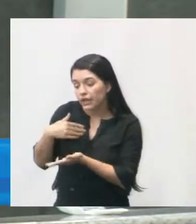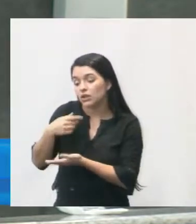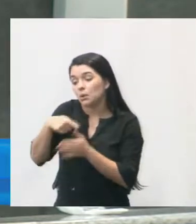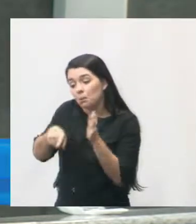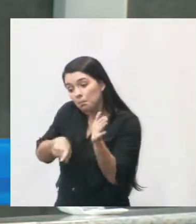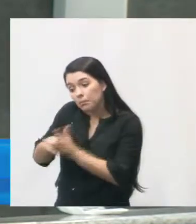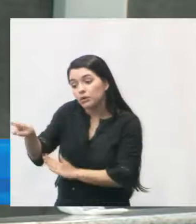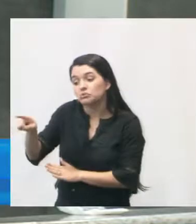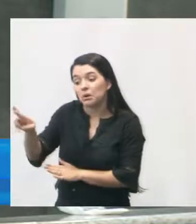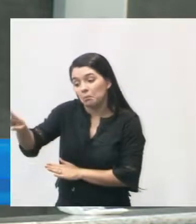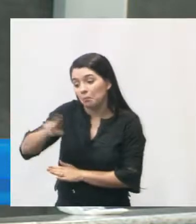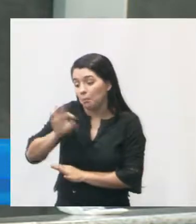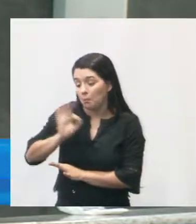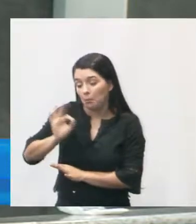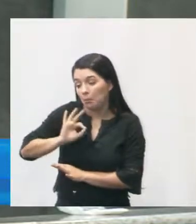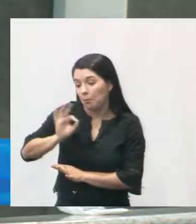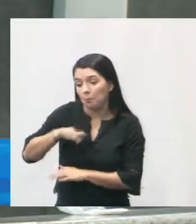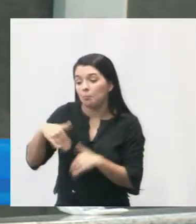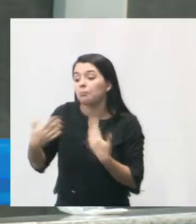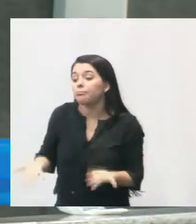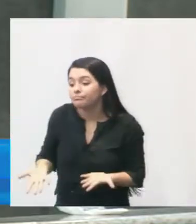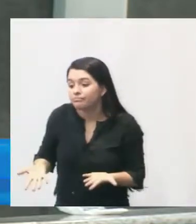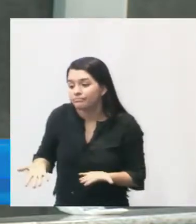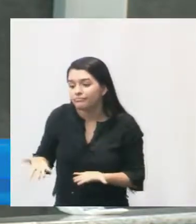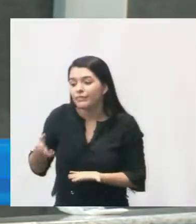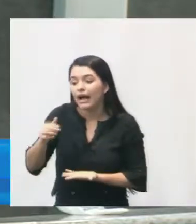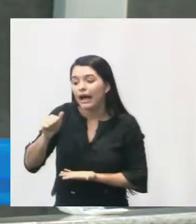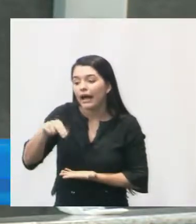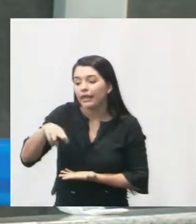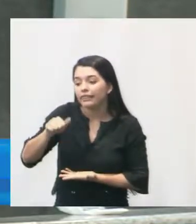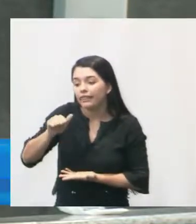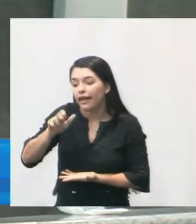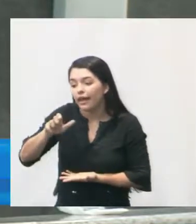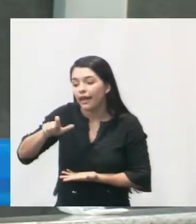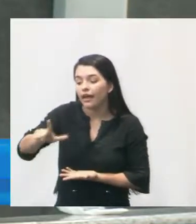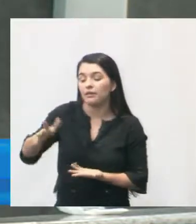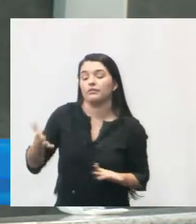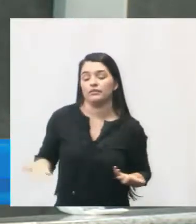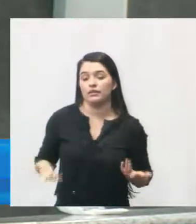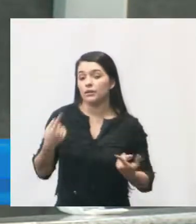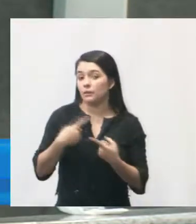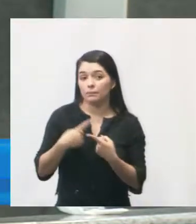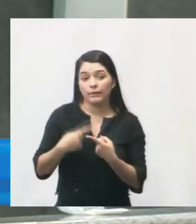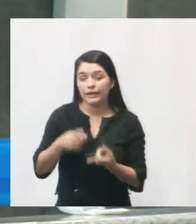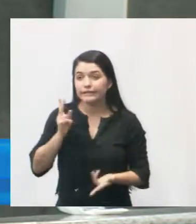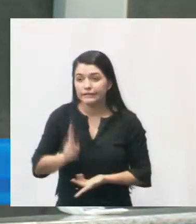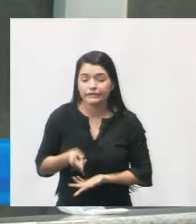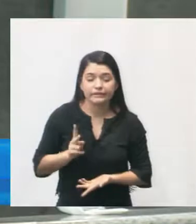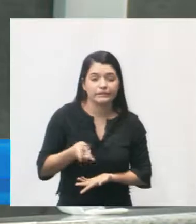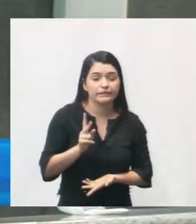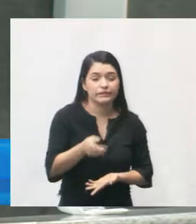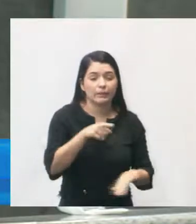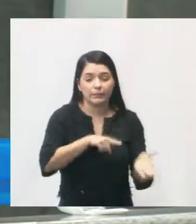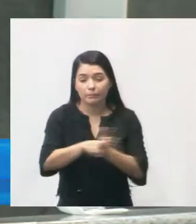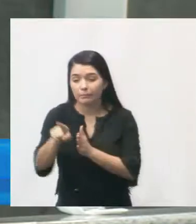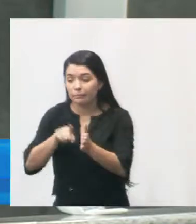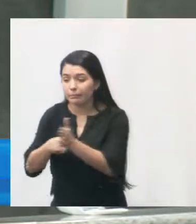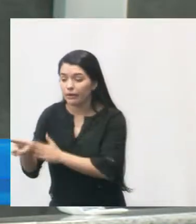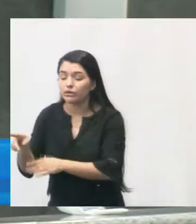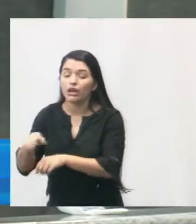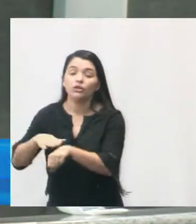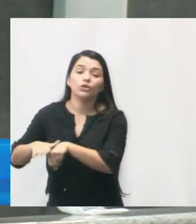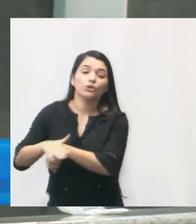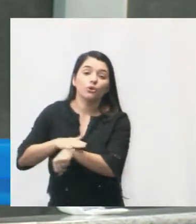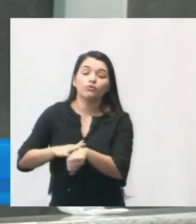sem resposta, cadê o Anael? Porque a todo tempo nós temos conversado